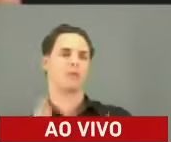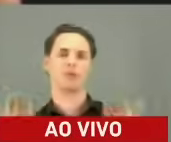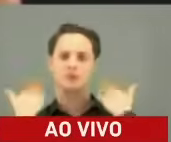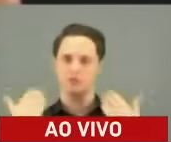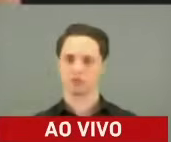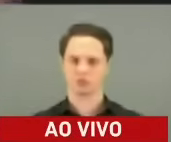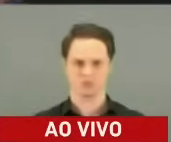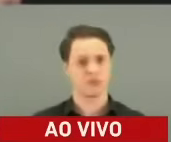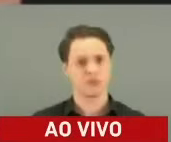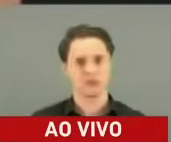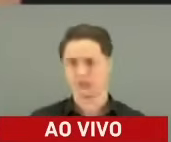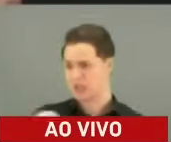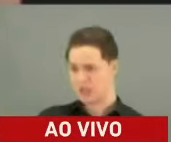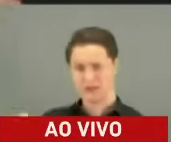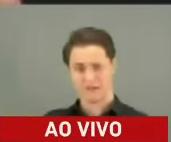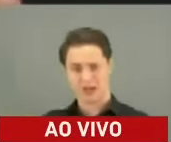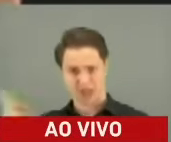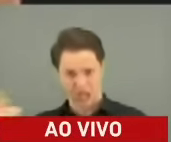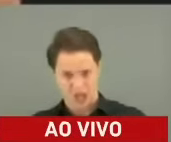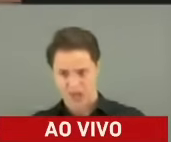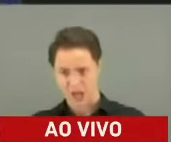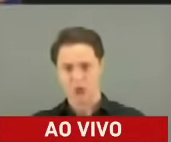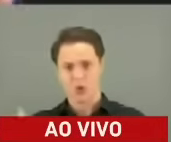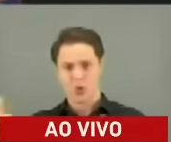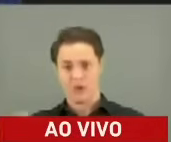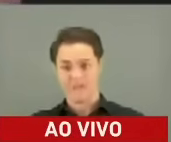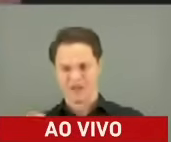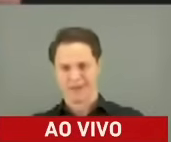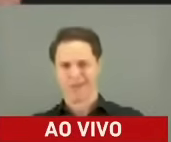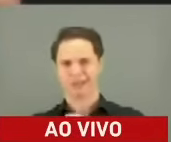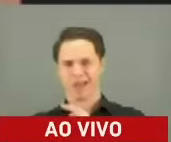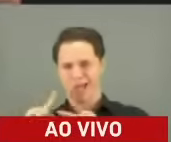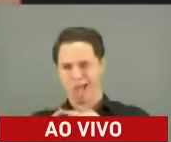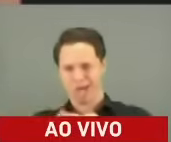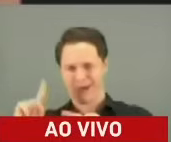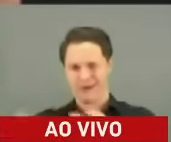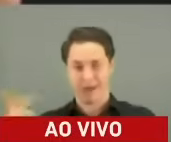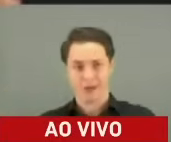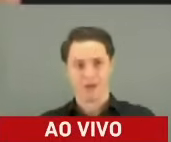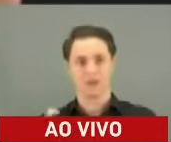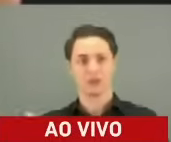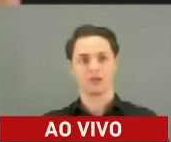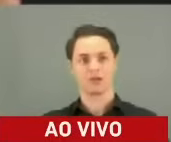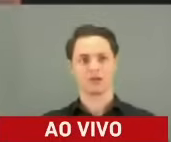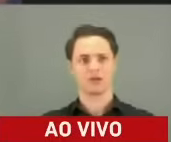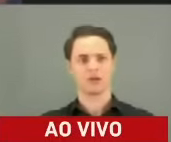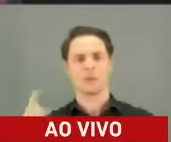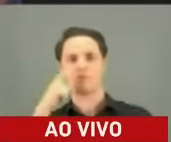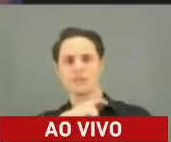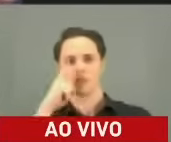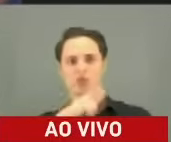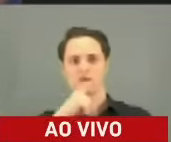humano. Se eles cometem algo propositalmente errado, além deles